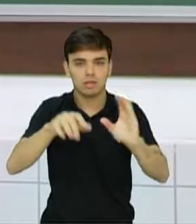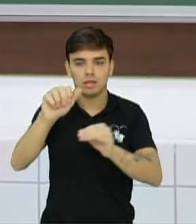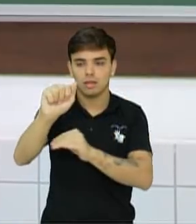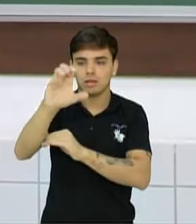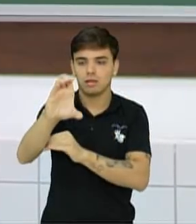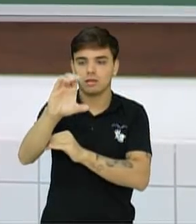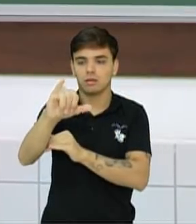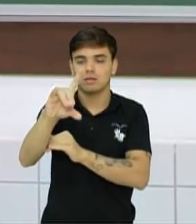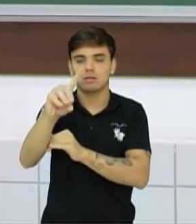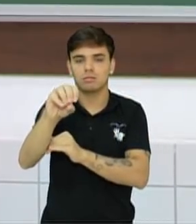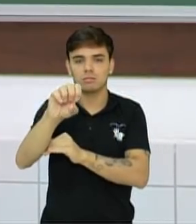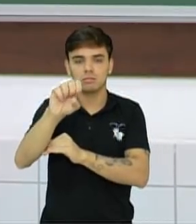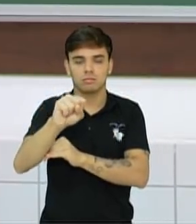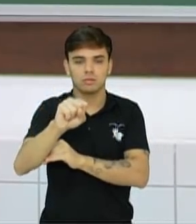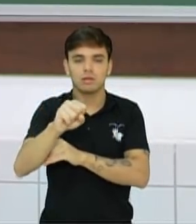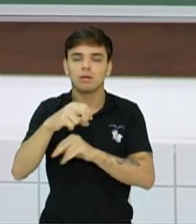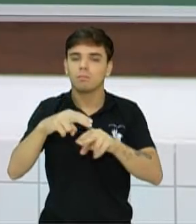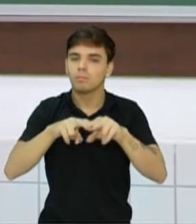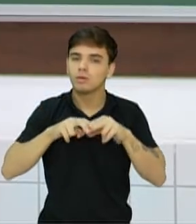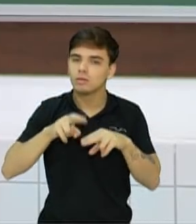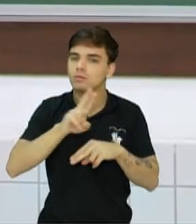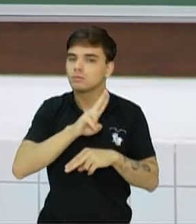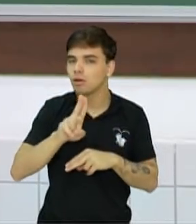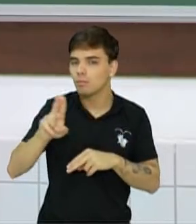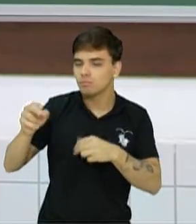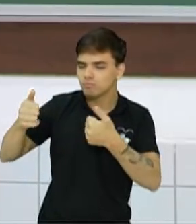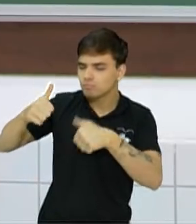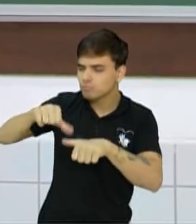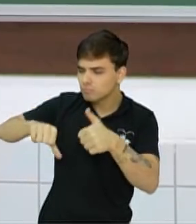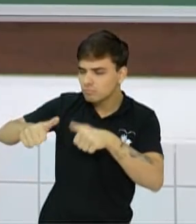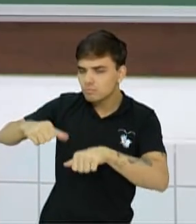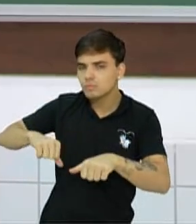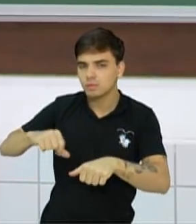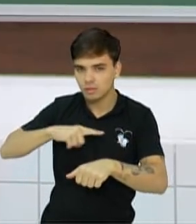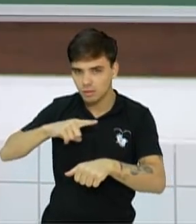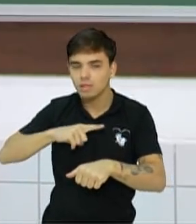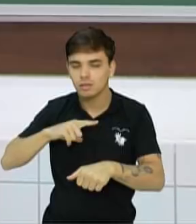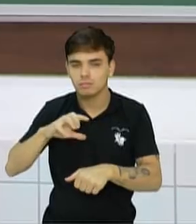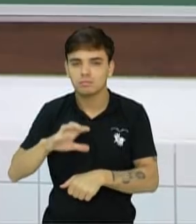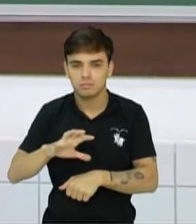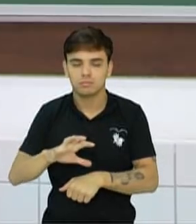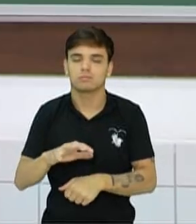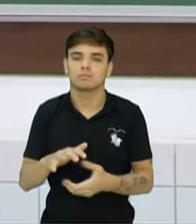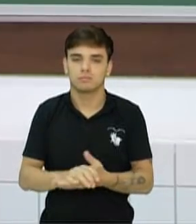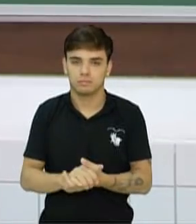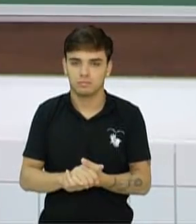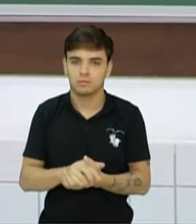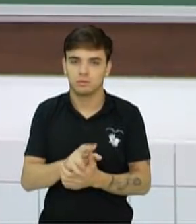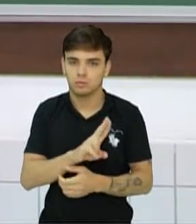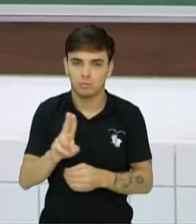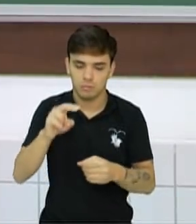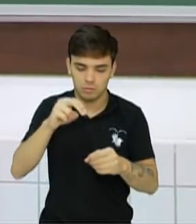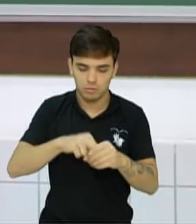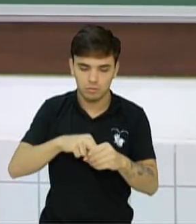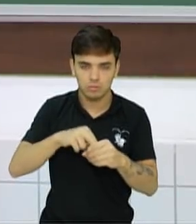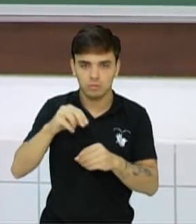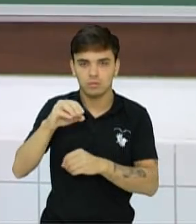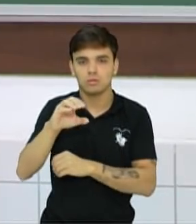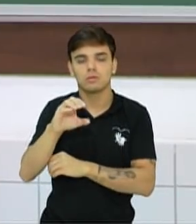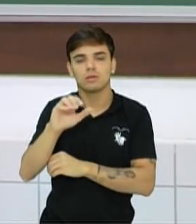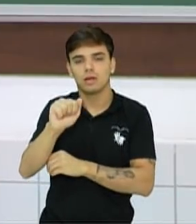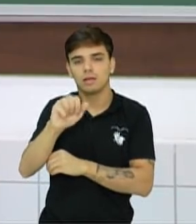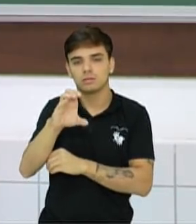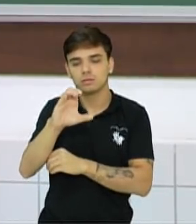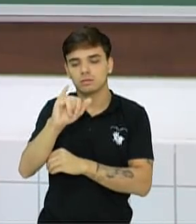Então eles passaram a chamar aquelas substâncias, porque formavam aquela parte central chamada núcleo, de ácidos do